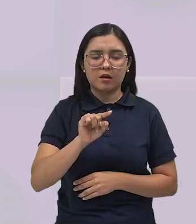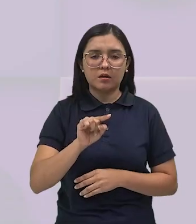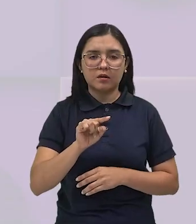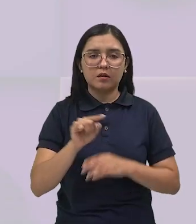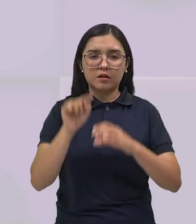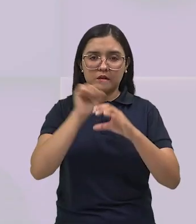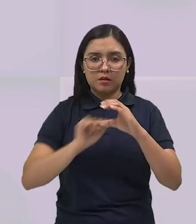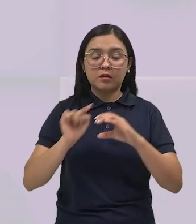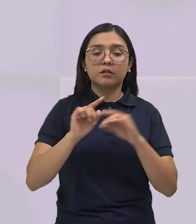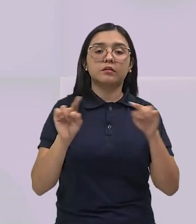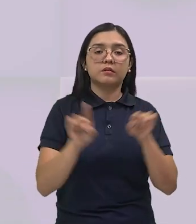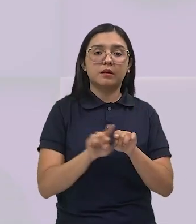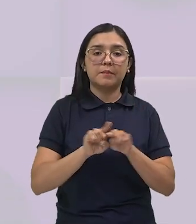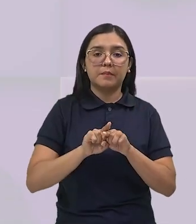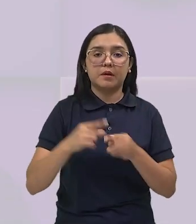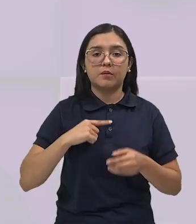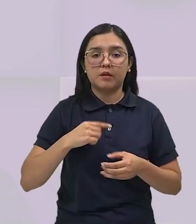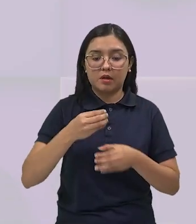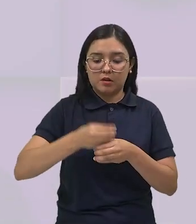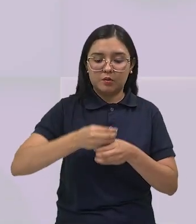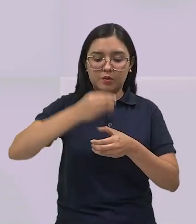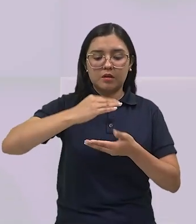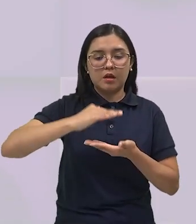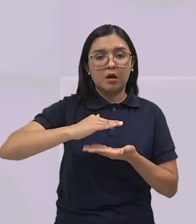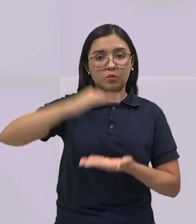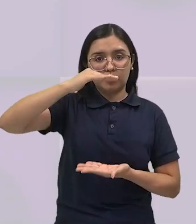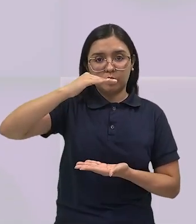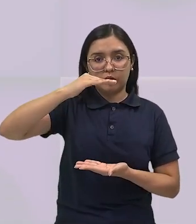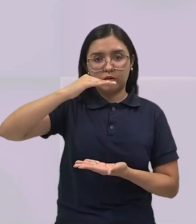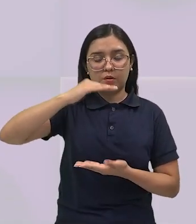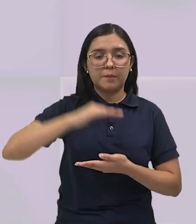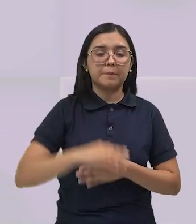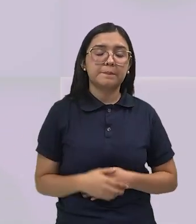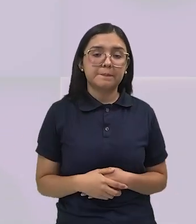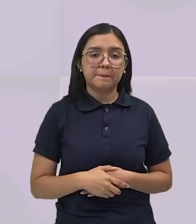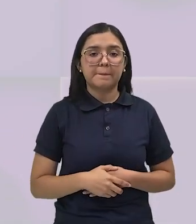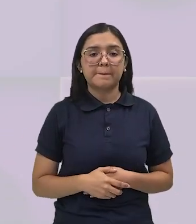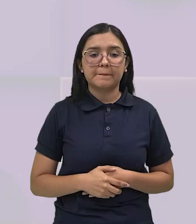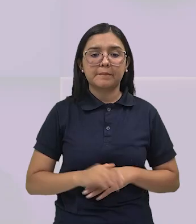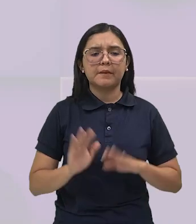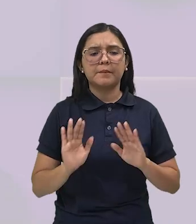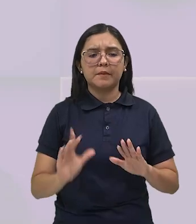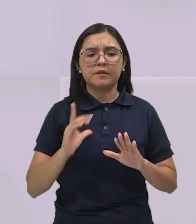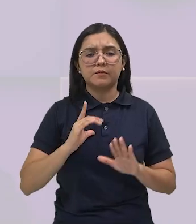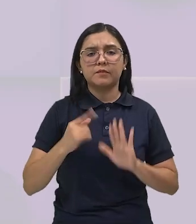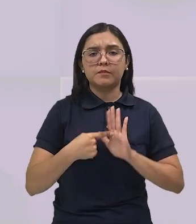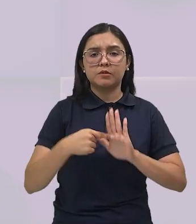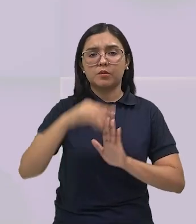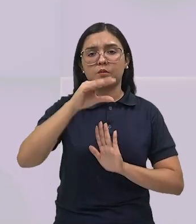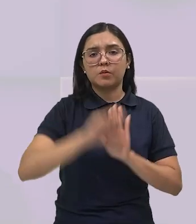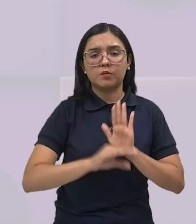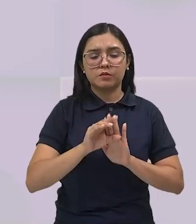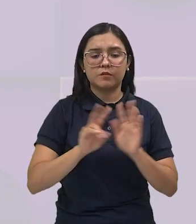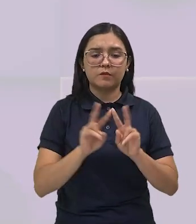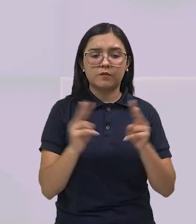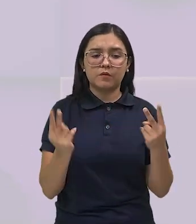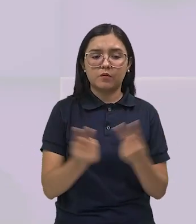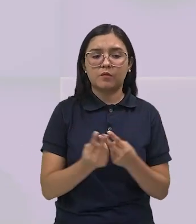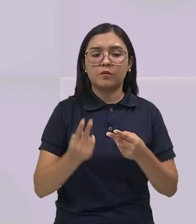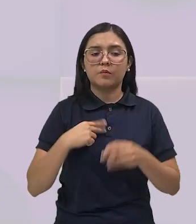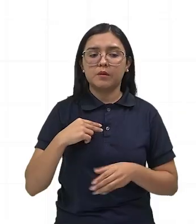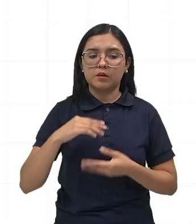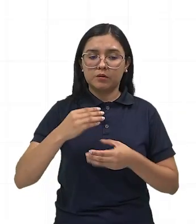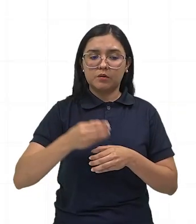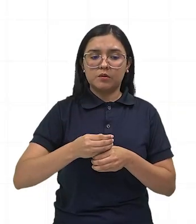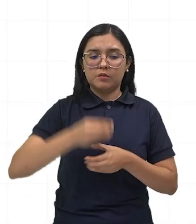a sua altura. Mas vamos definir o que é o volume do cilindro.